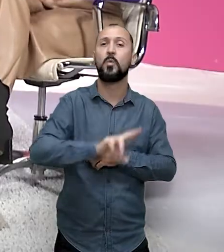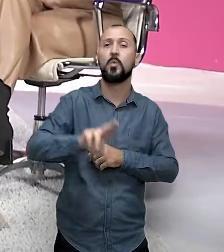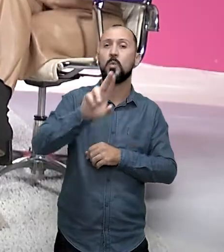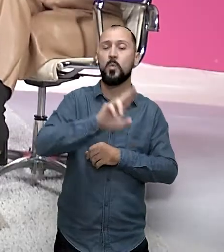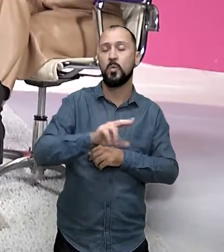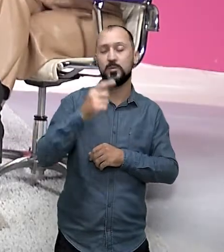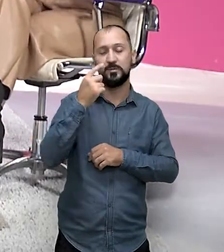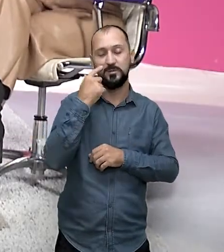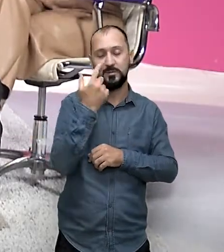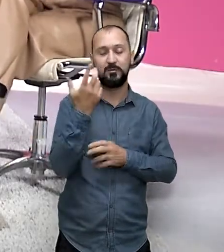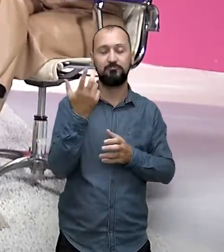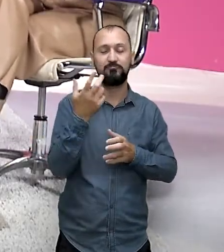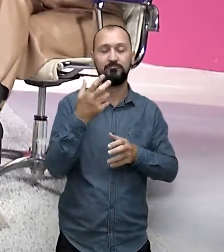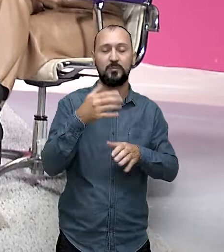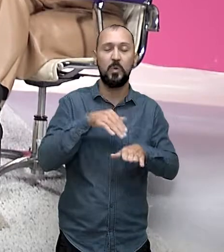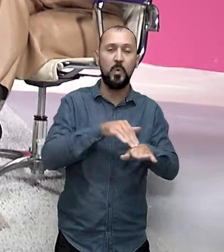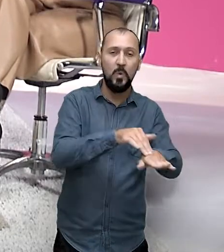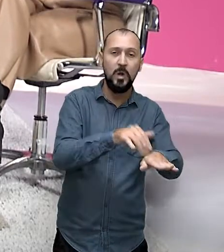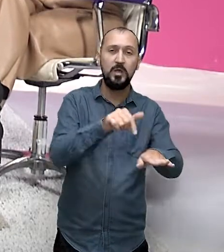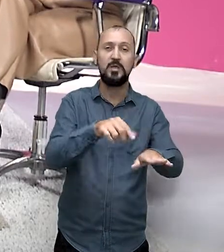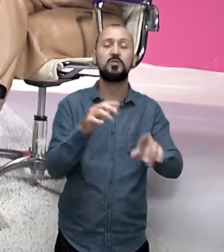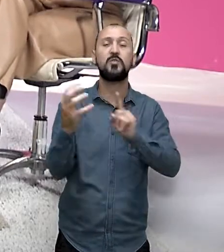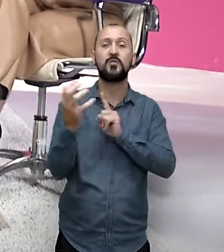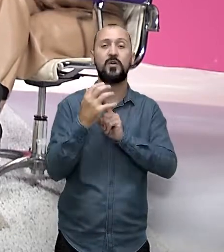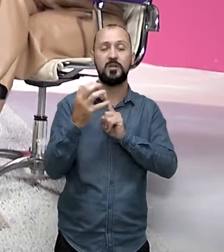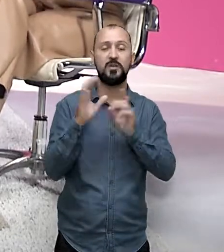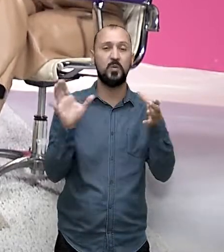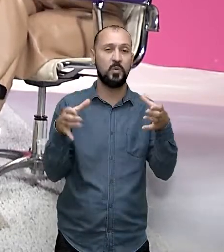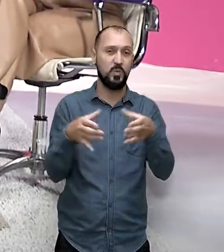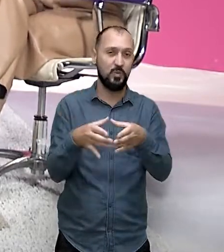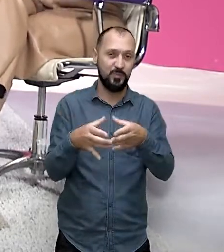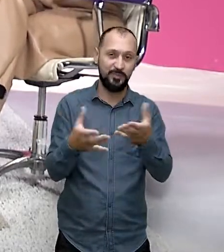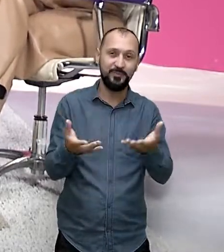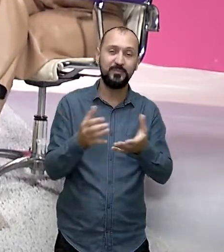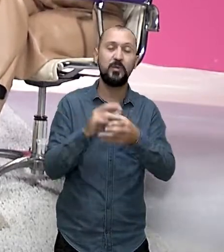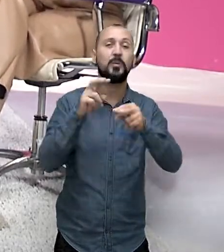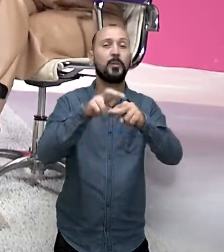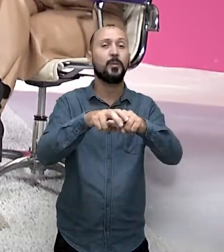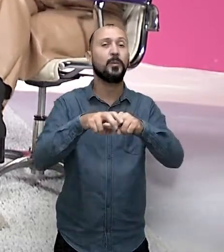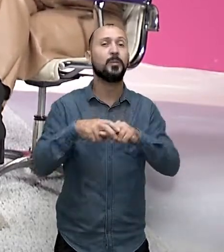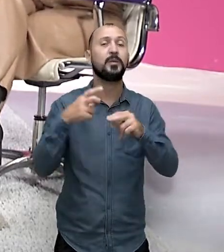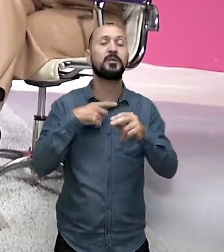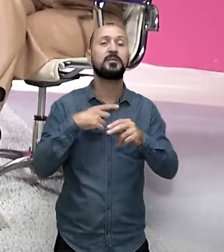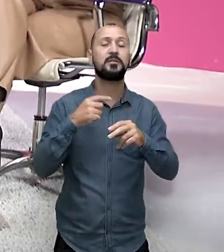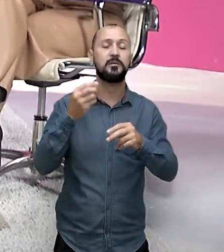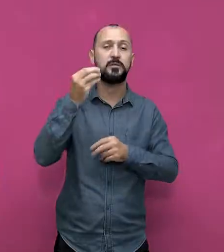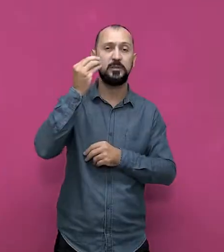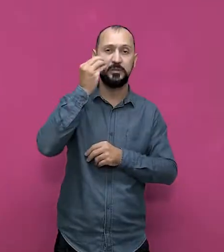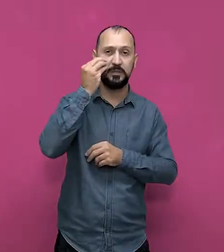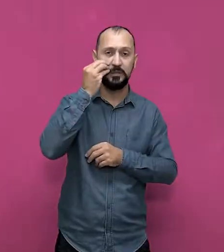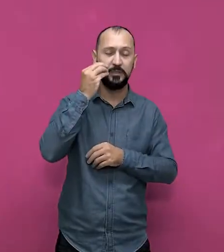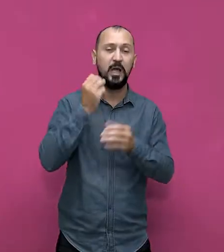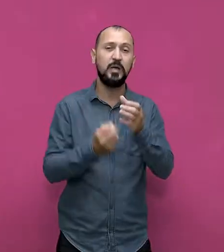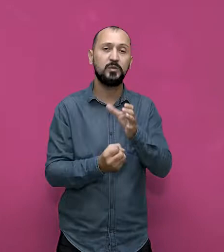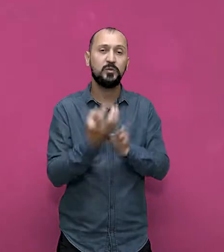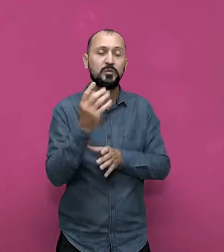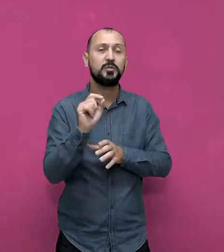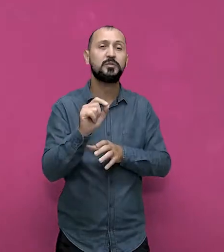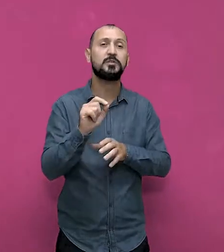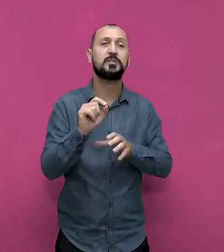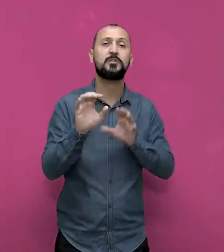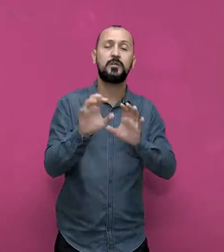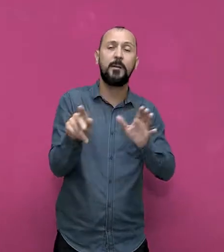indivíduo usa o transporte influencia na coletividade. Por isso a importância de tentar se